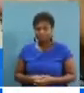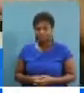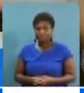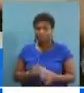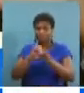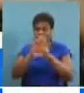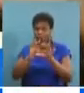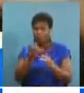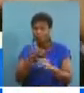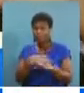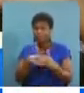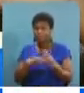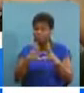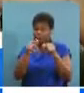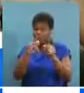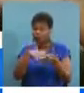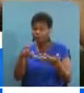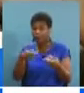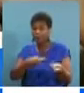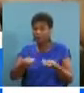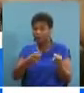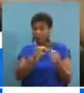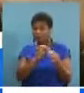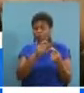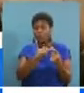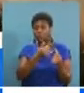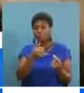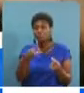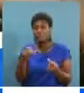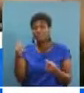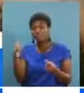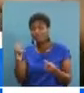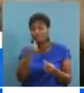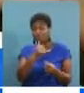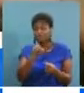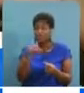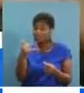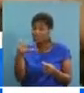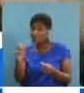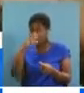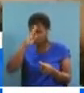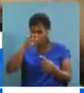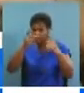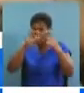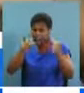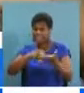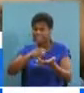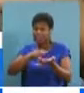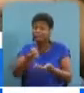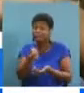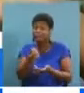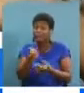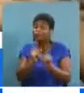É evidente que quando desenvolvemos o plano de negócio referente a 2020-2023, sabíamos que a companhia necessitaria de